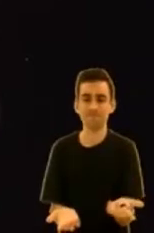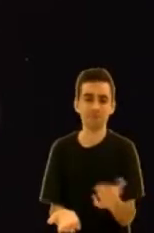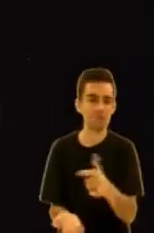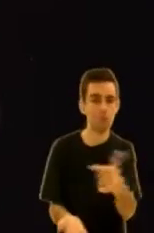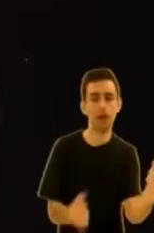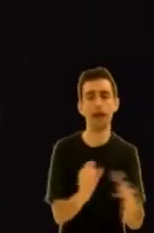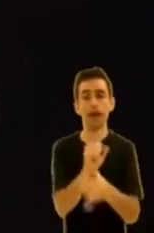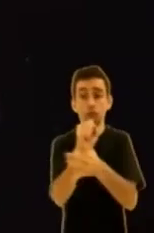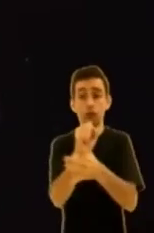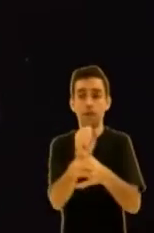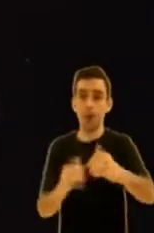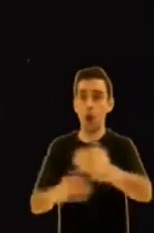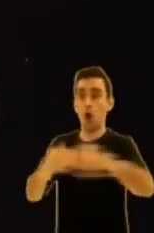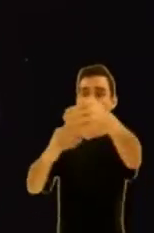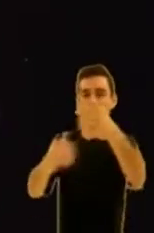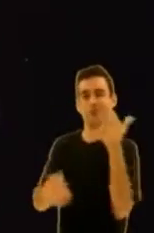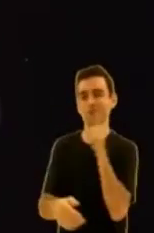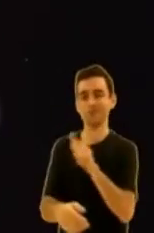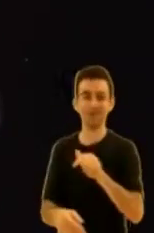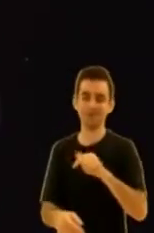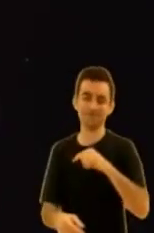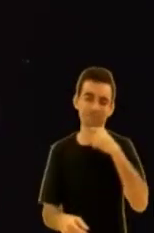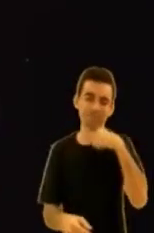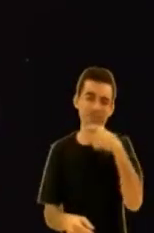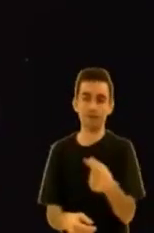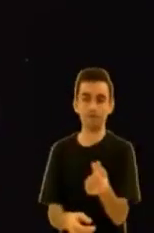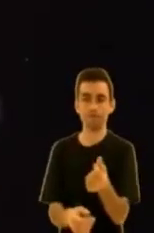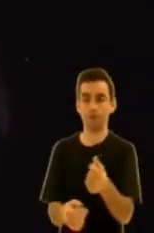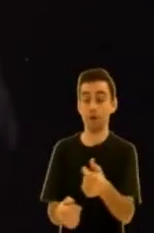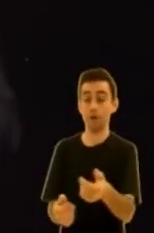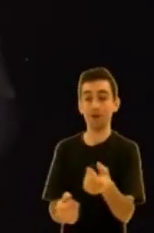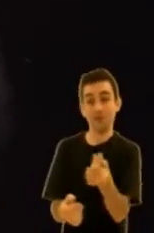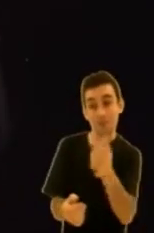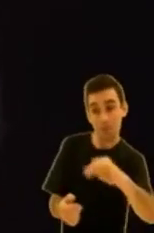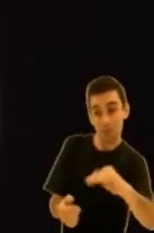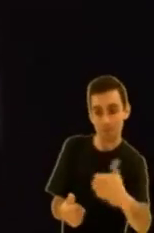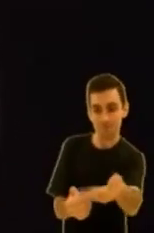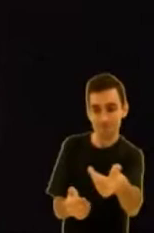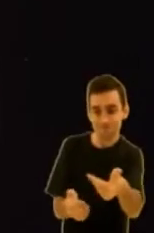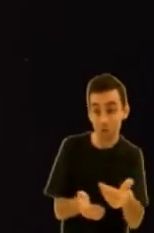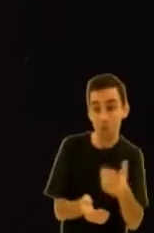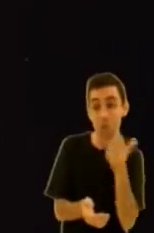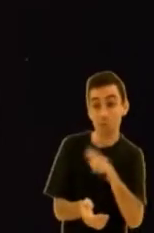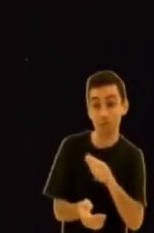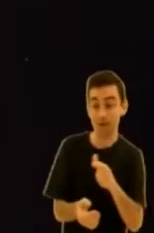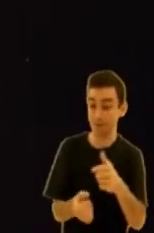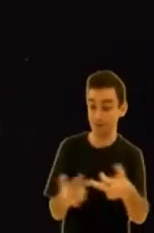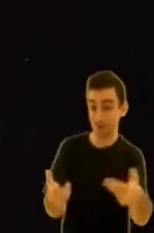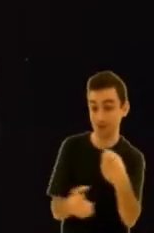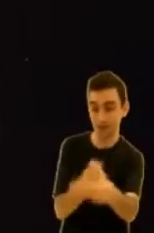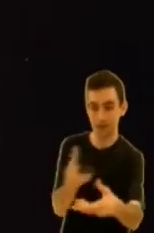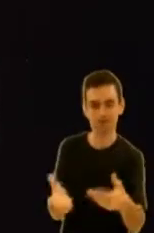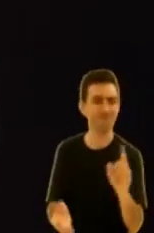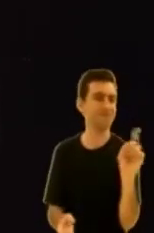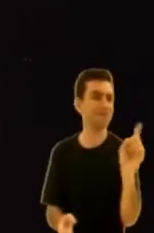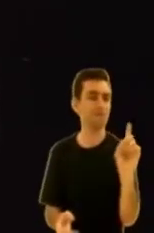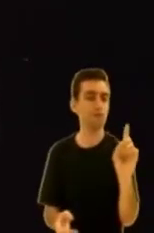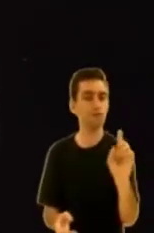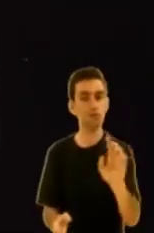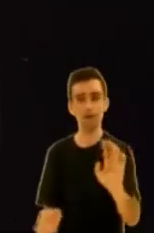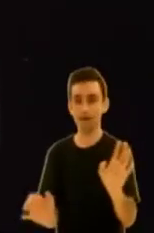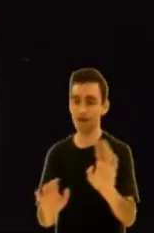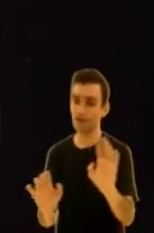uma garantia na melhoria do custeio. Ora, o que acontece é que nós sabemos que o